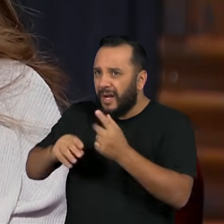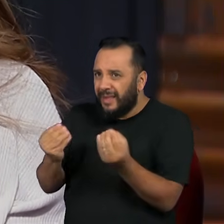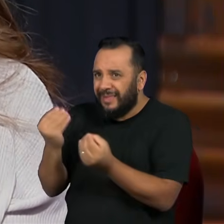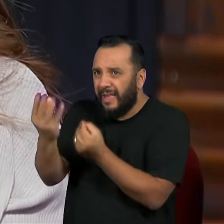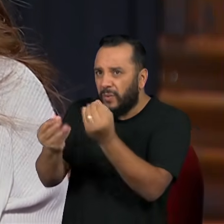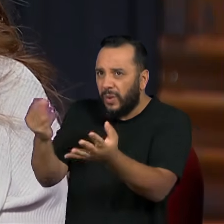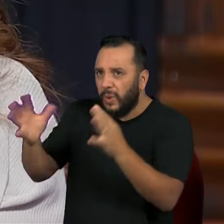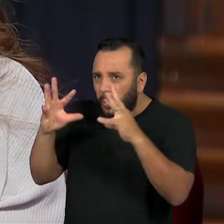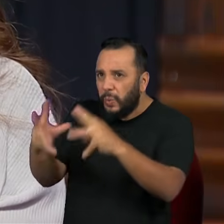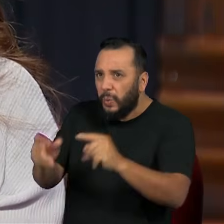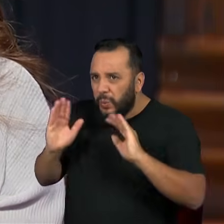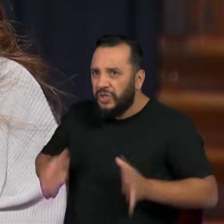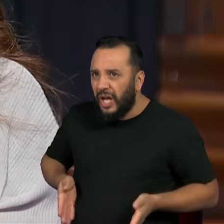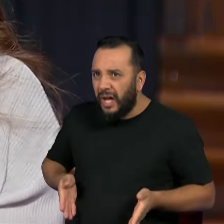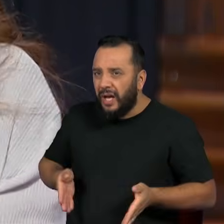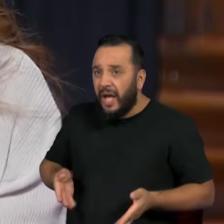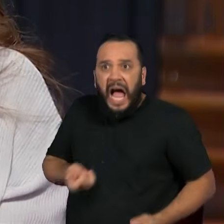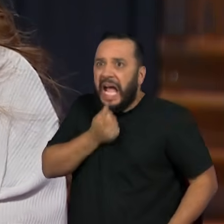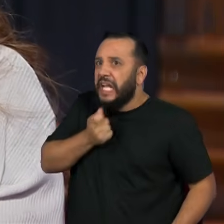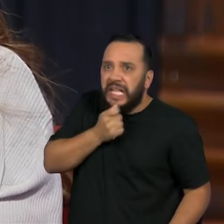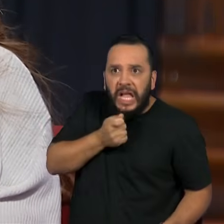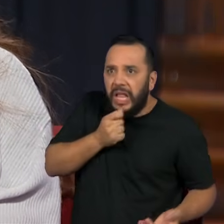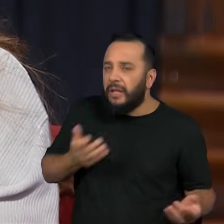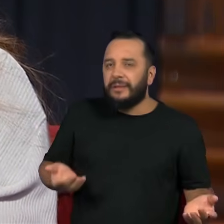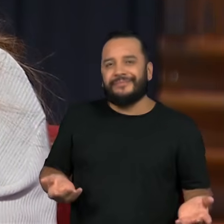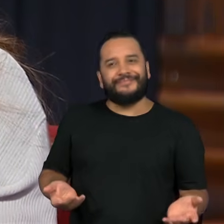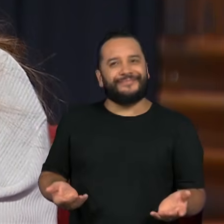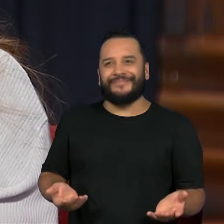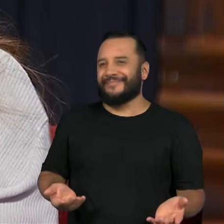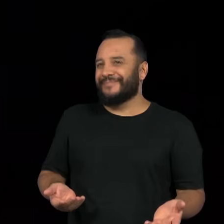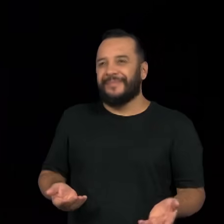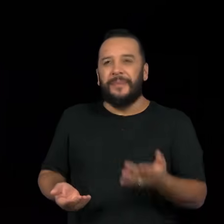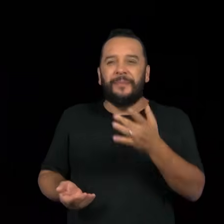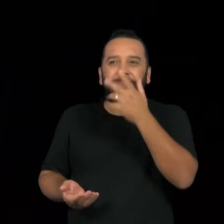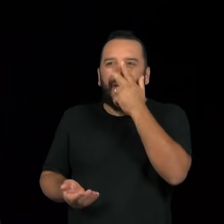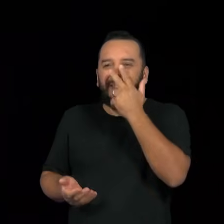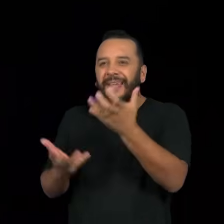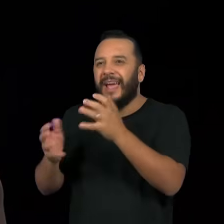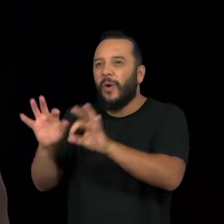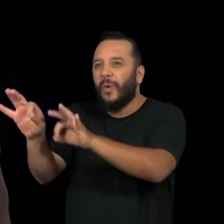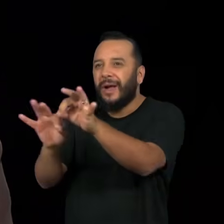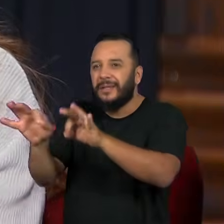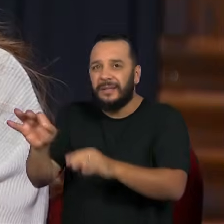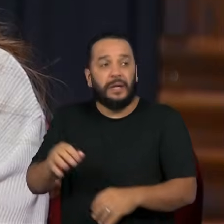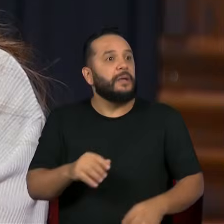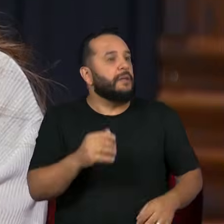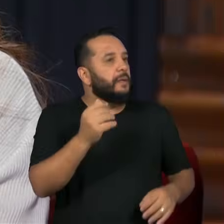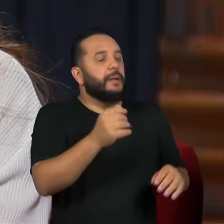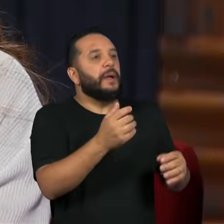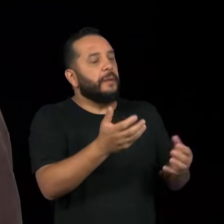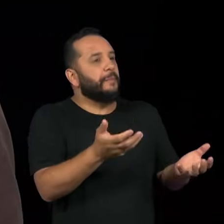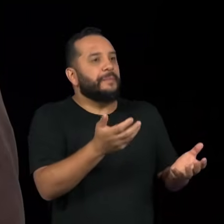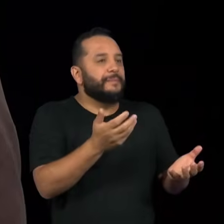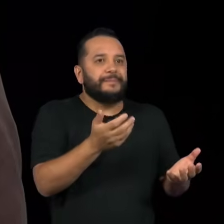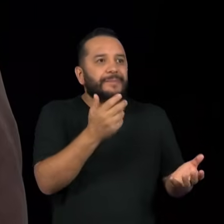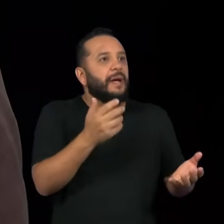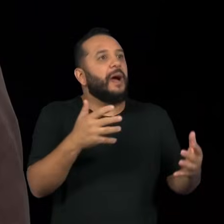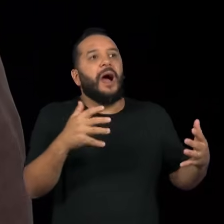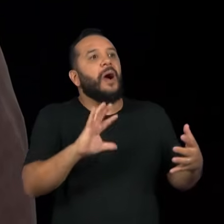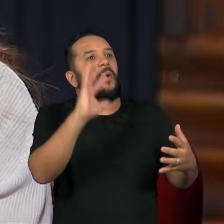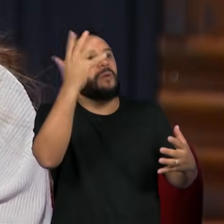das pessoas que quer organizar a sim, vida utilitário, né? utilitário, organizar Isso provoca o